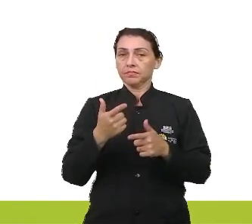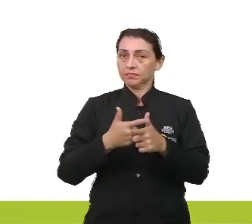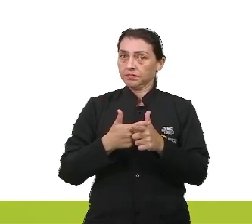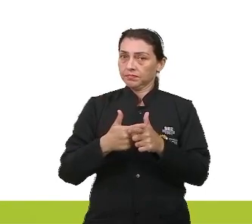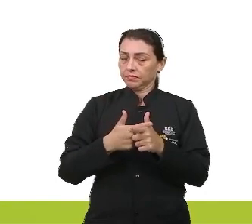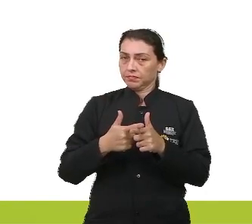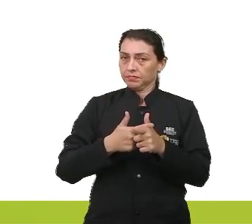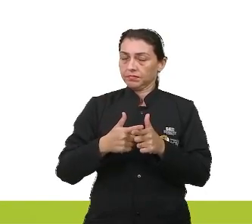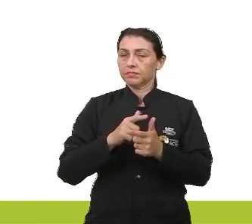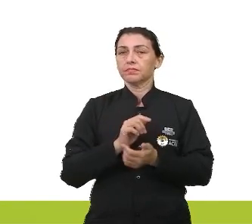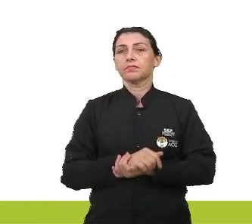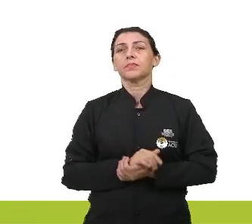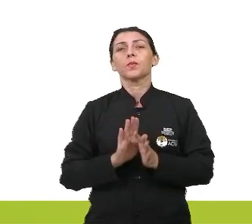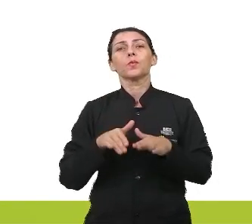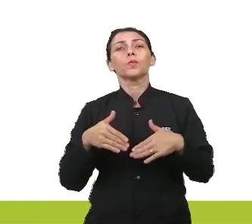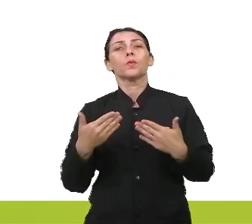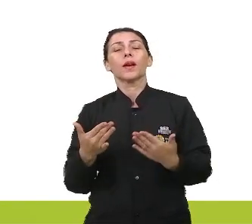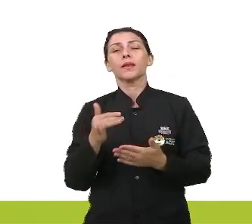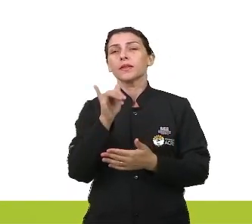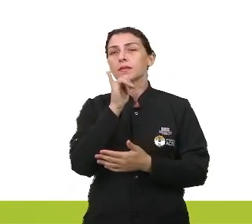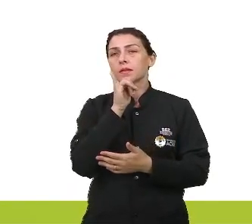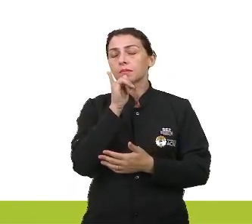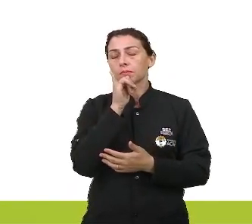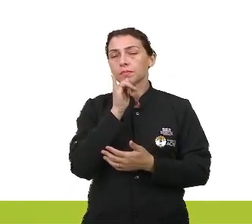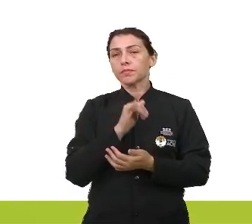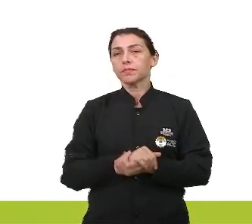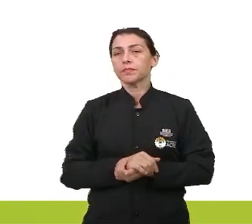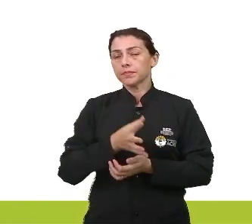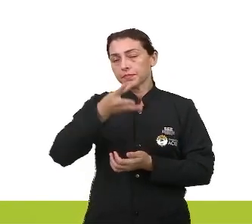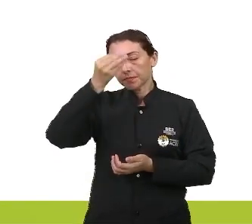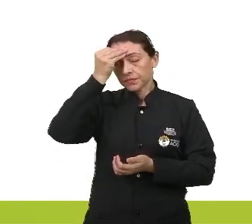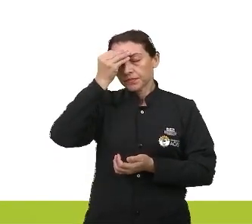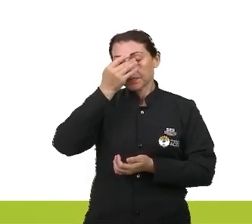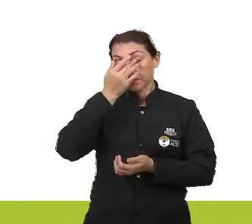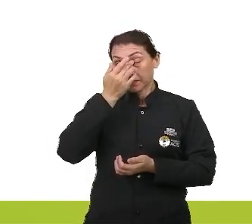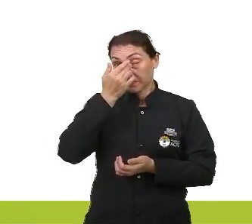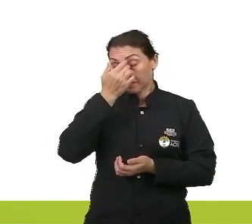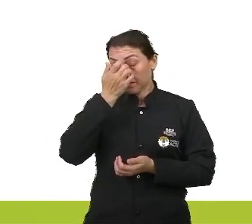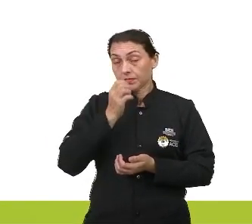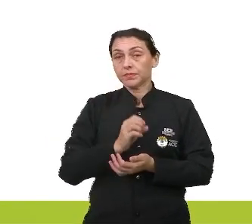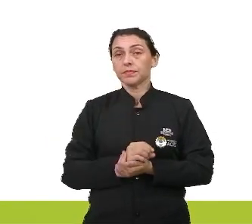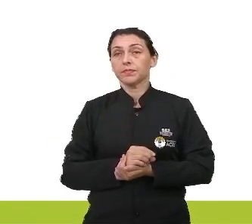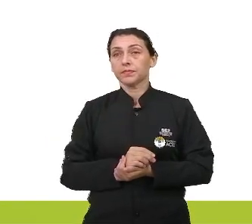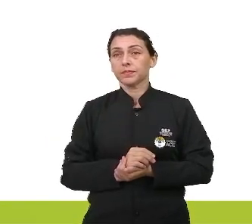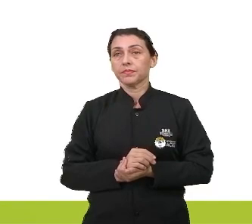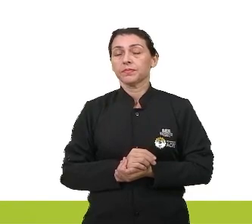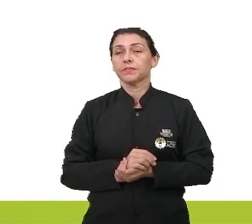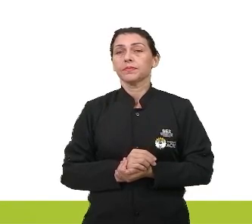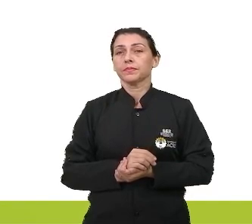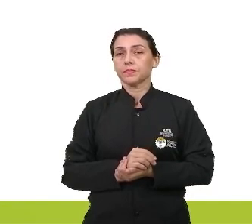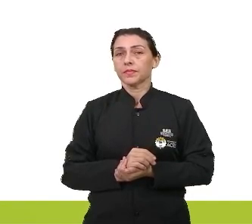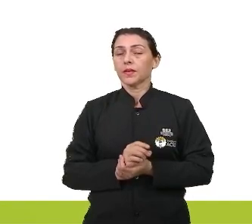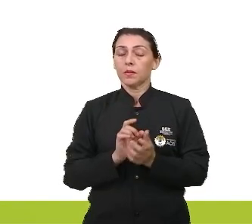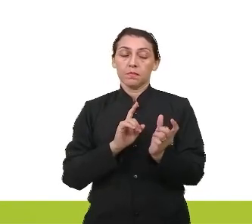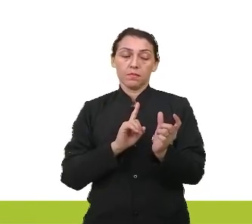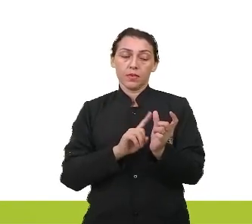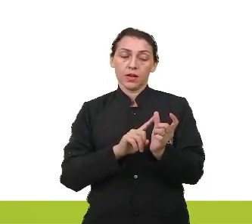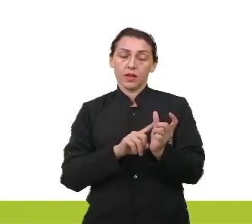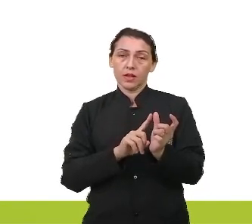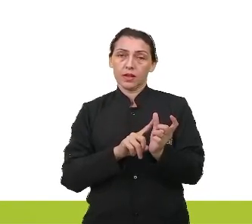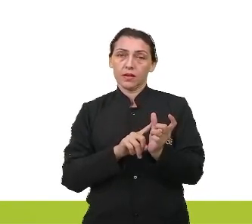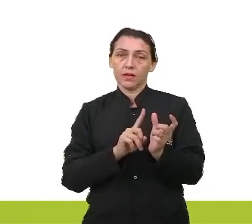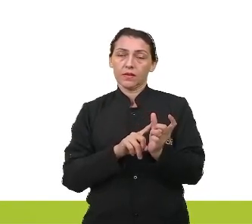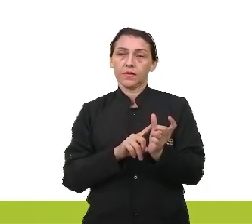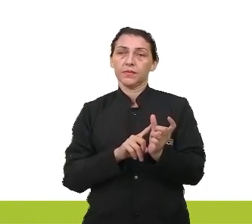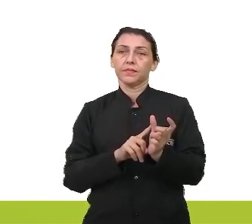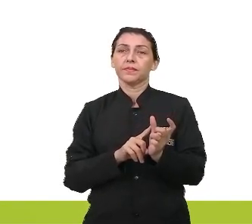problema, são os agentes. Quais os exemplos de agentes? Então, grava aí, né, esse mnemônico. Mnemônico é uma palavra, né, você faz ali